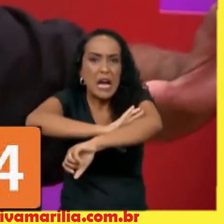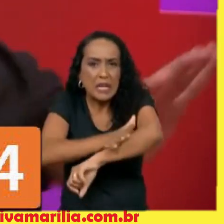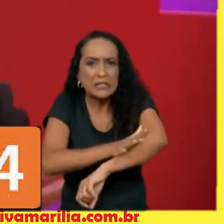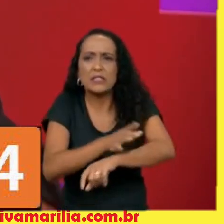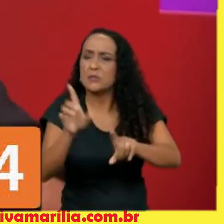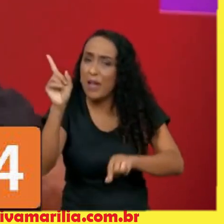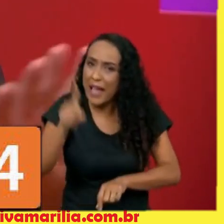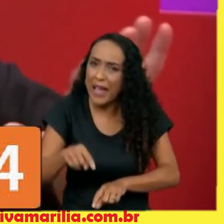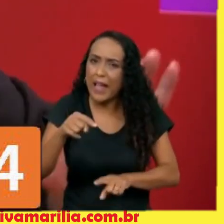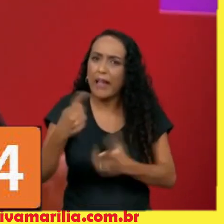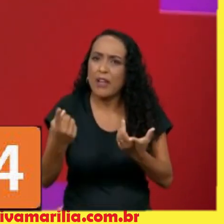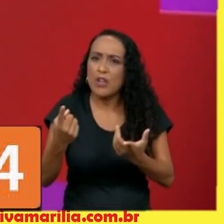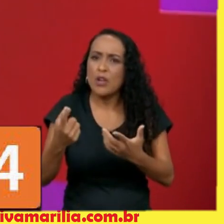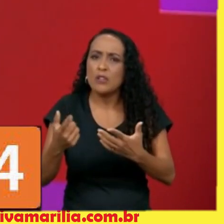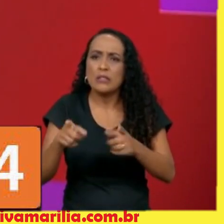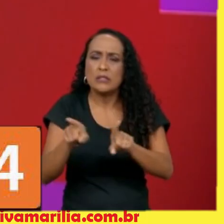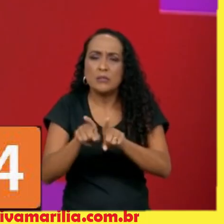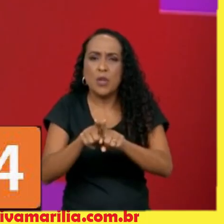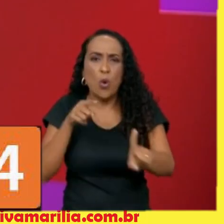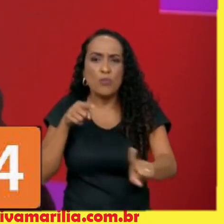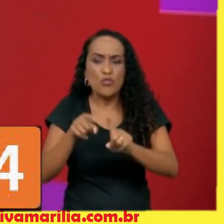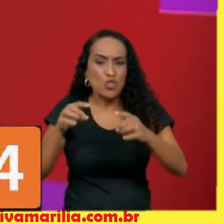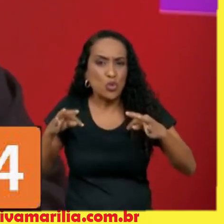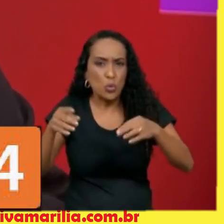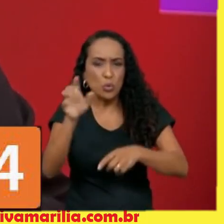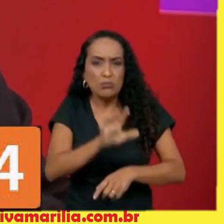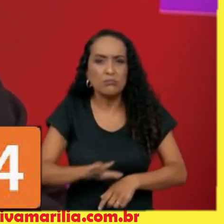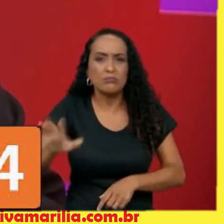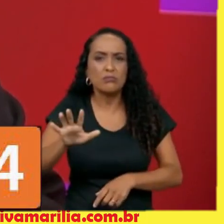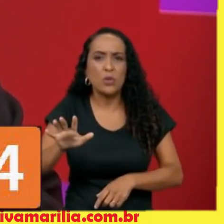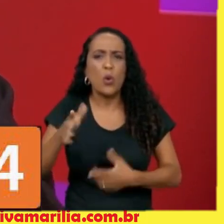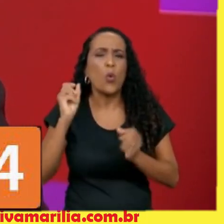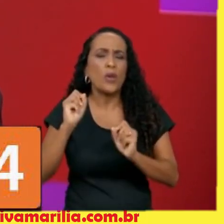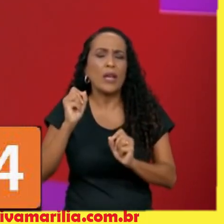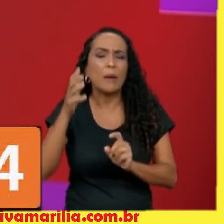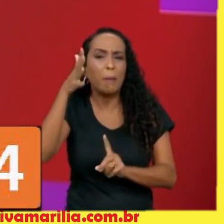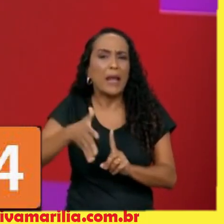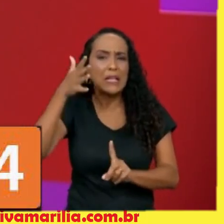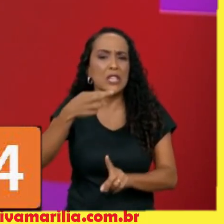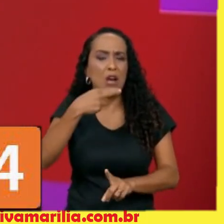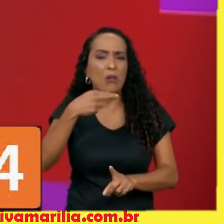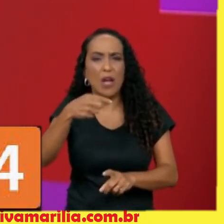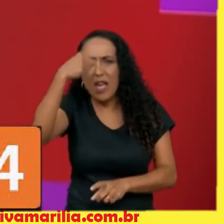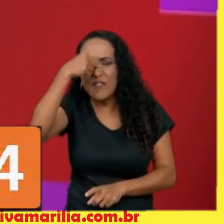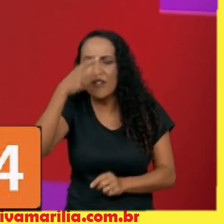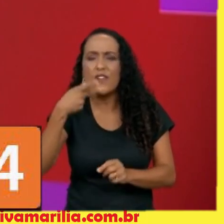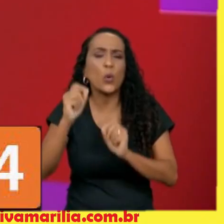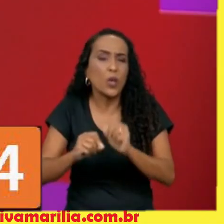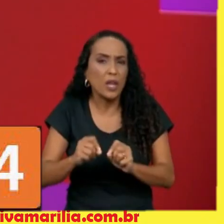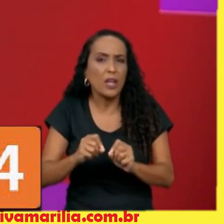sendo assim o fundo disso tudo. O que é que a pregação evangélica diz? Né? Ela vai